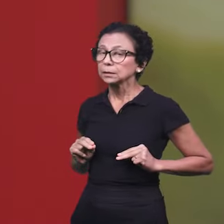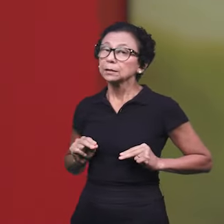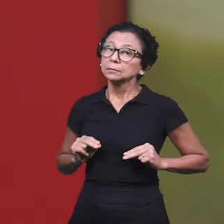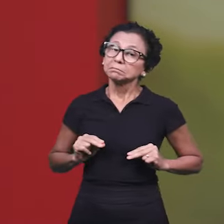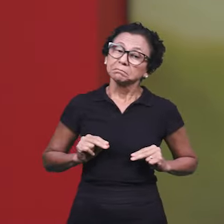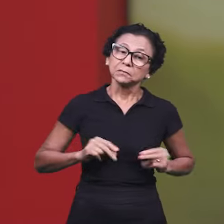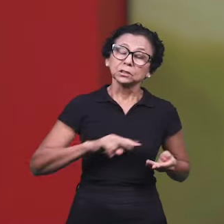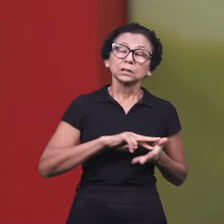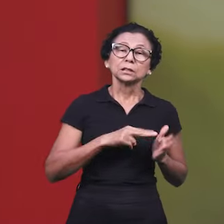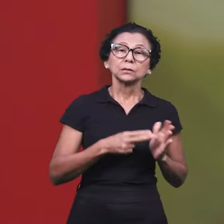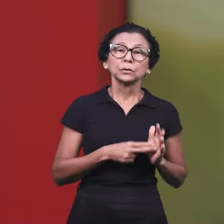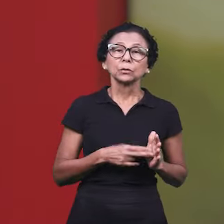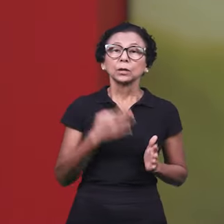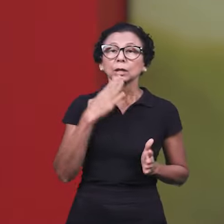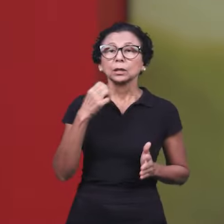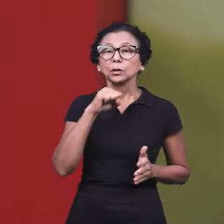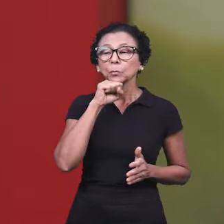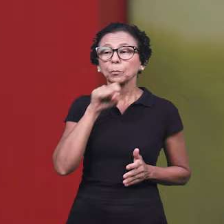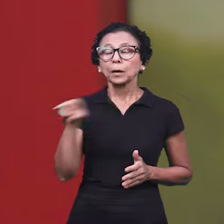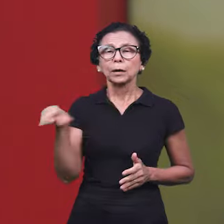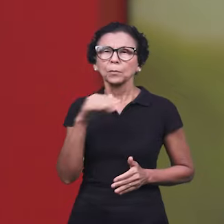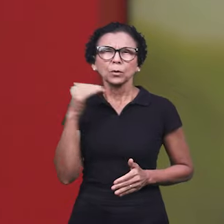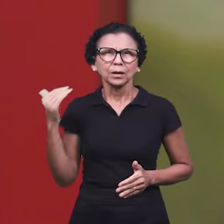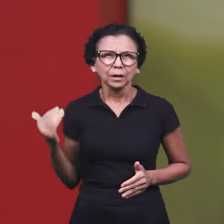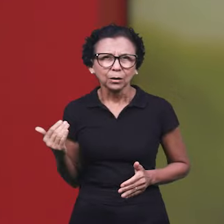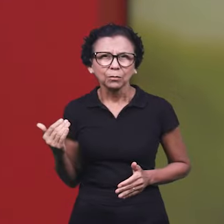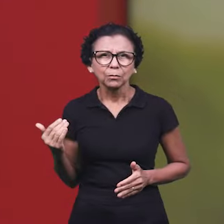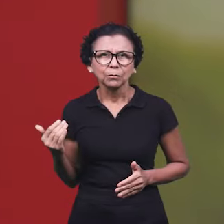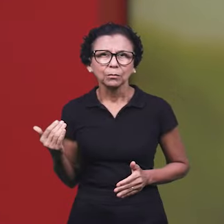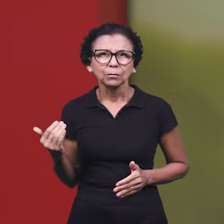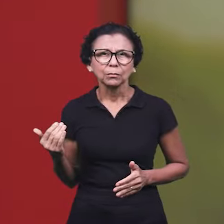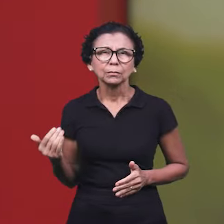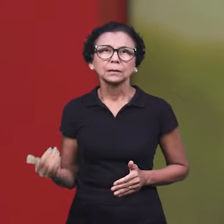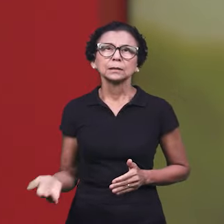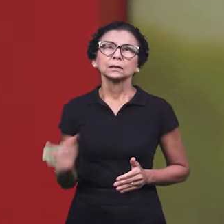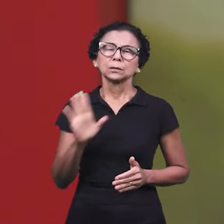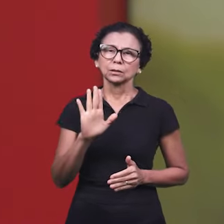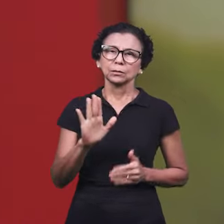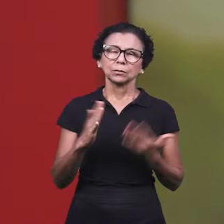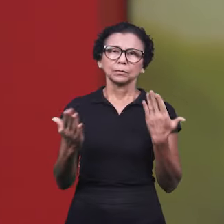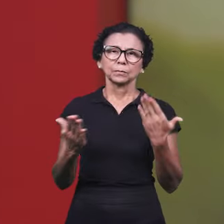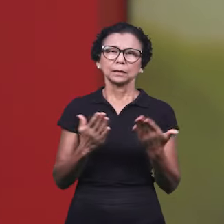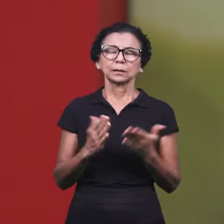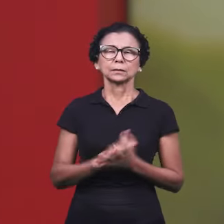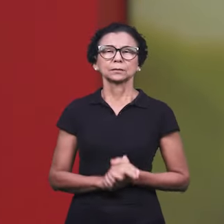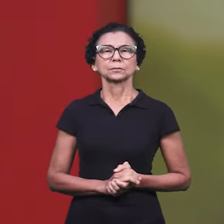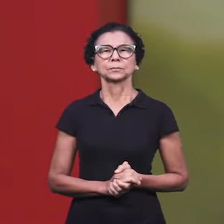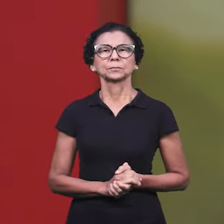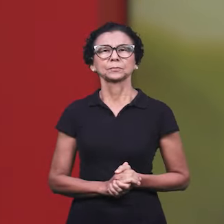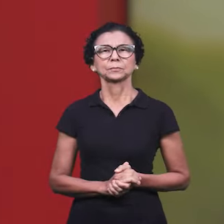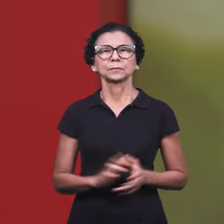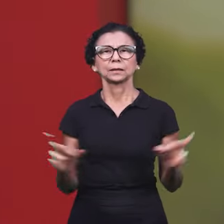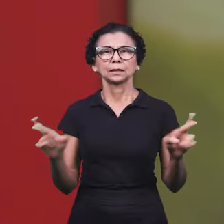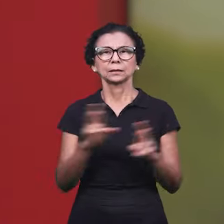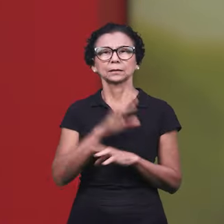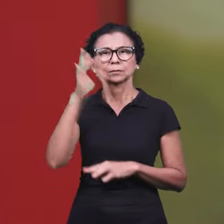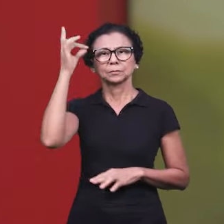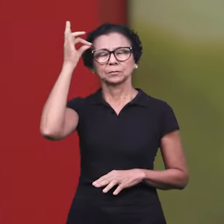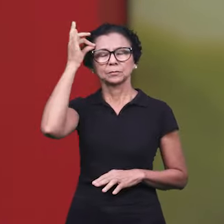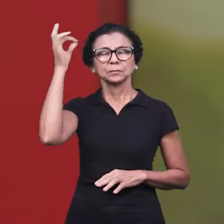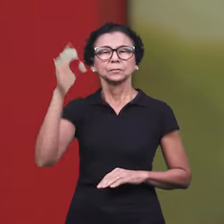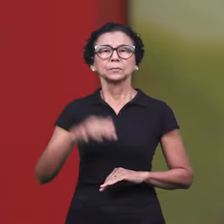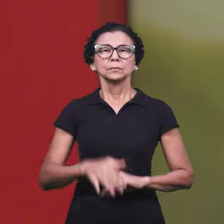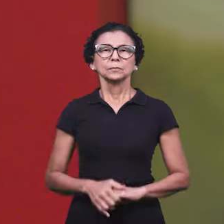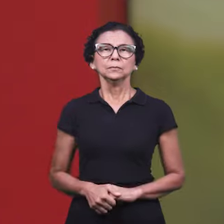morreu isso para ele o pai estava Então a primeira coisa a considerar vamos trazer pro lado espiritual o primeiro erro